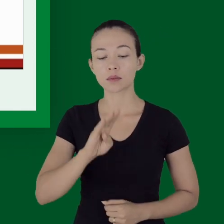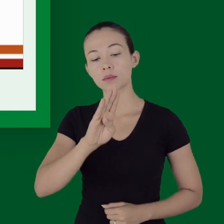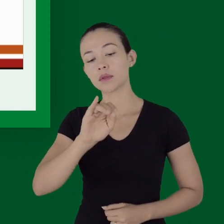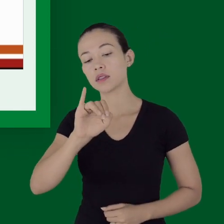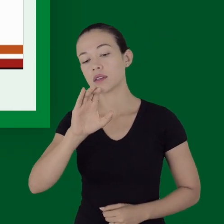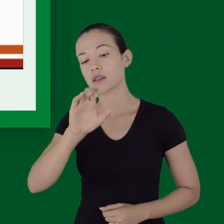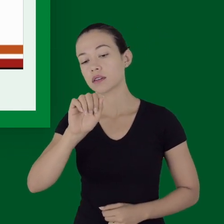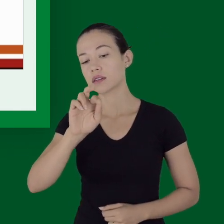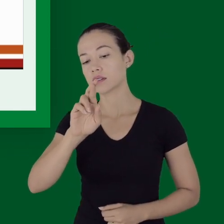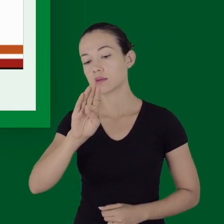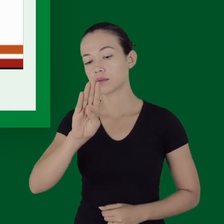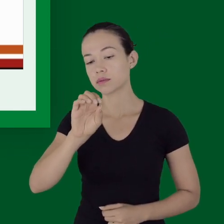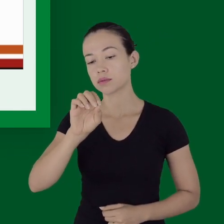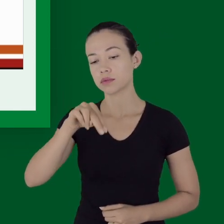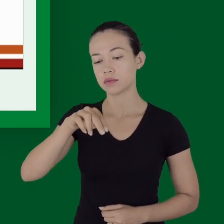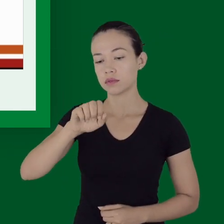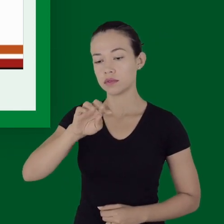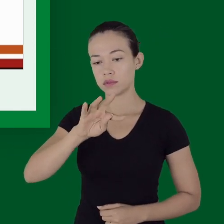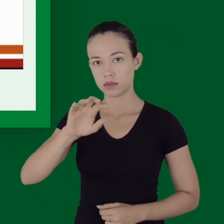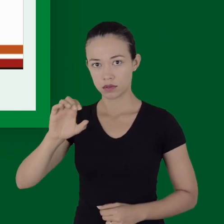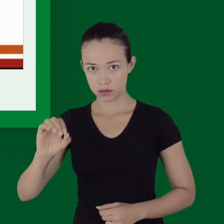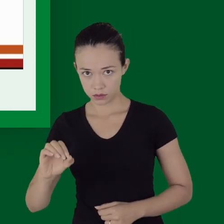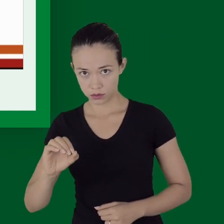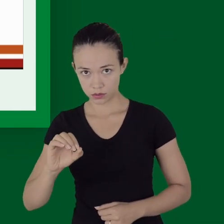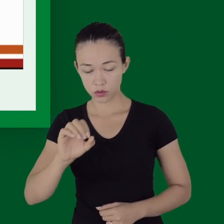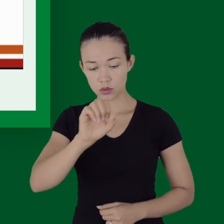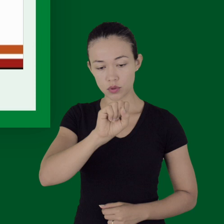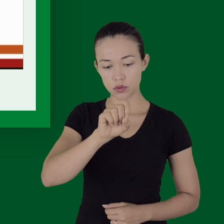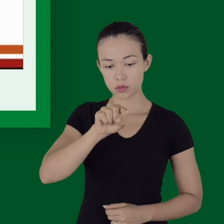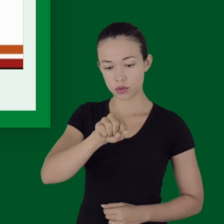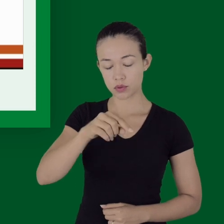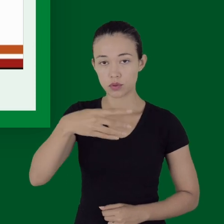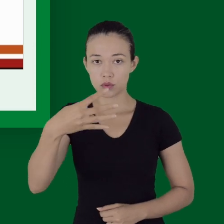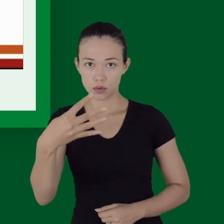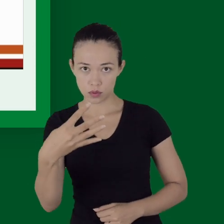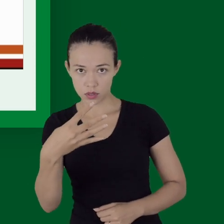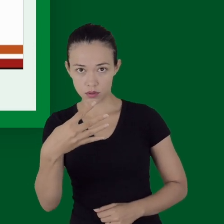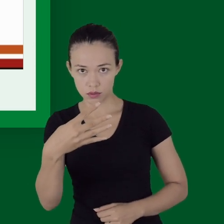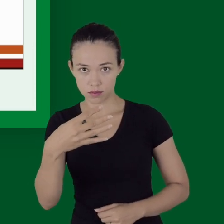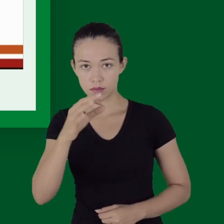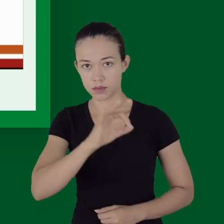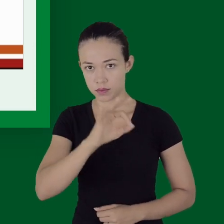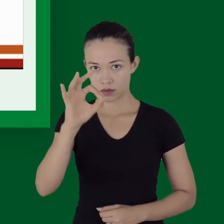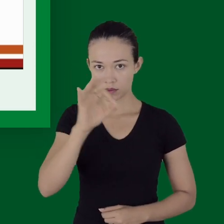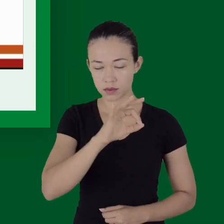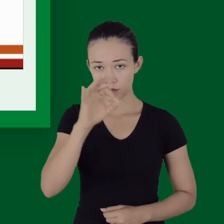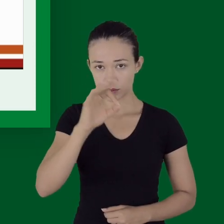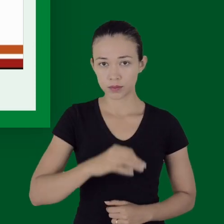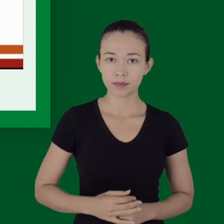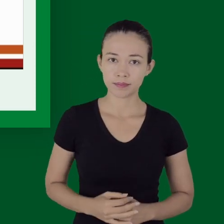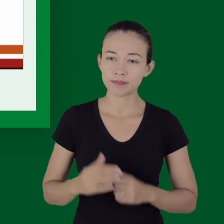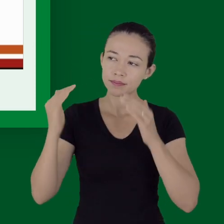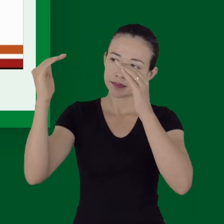O outro H de acidose a gente corrige com reposição de bicarbonato 8,4%, né?